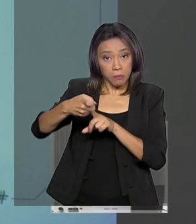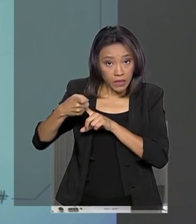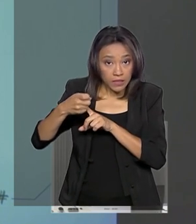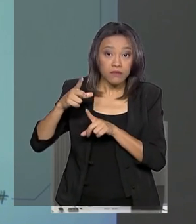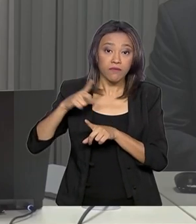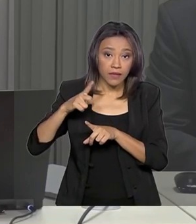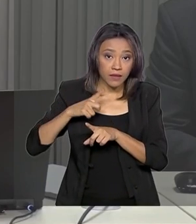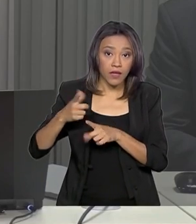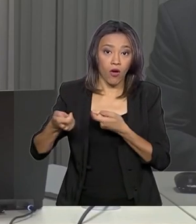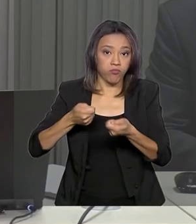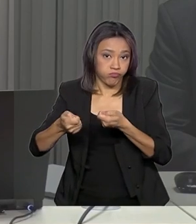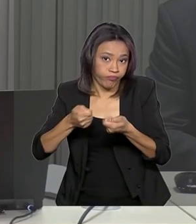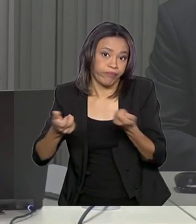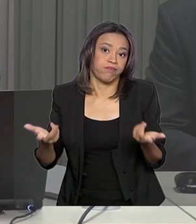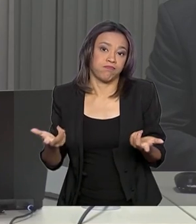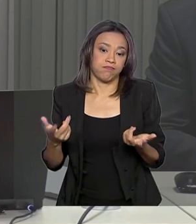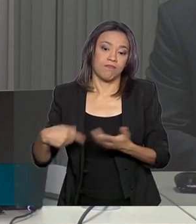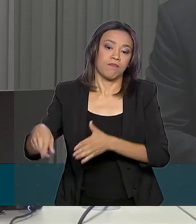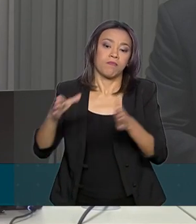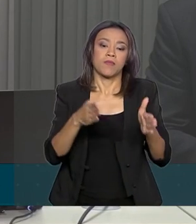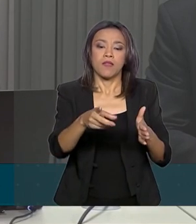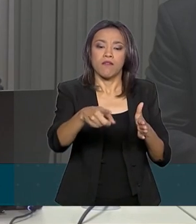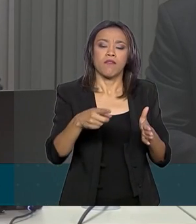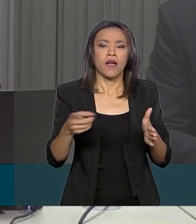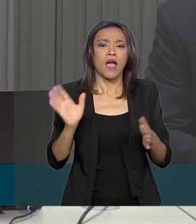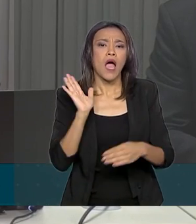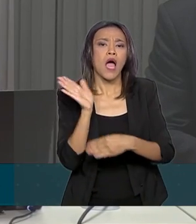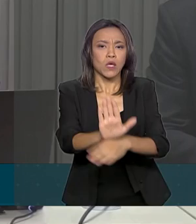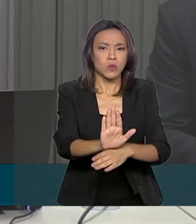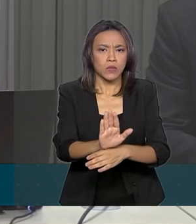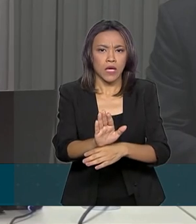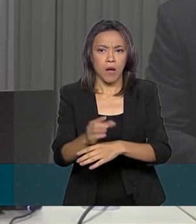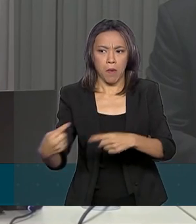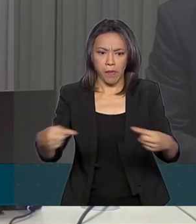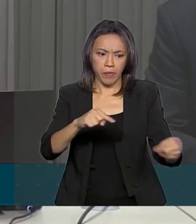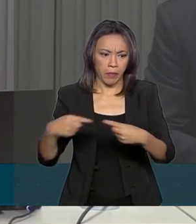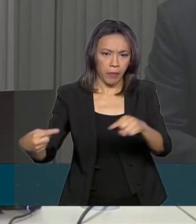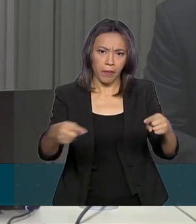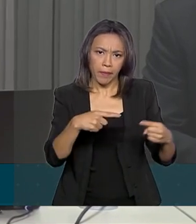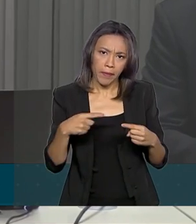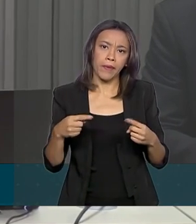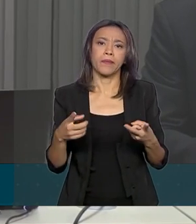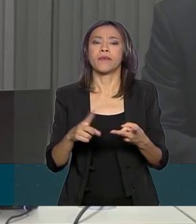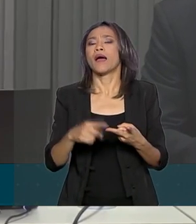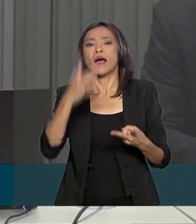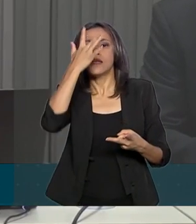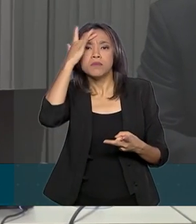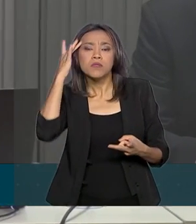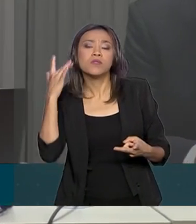consumidor. Aumentar a competição no mercado, incluir as pessoas